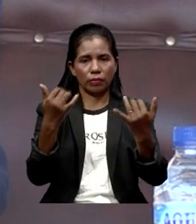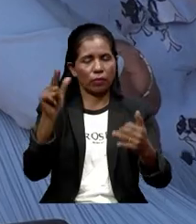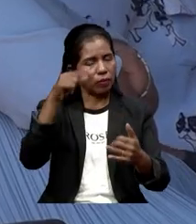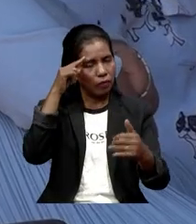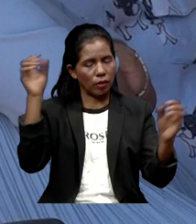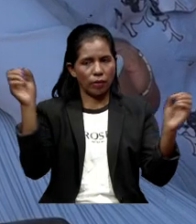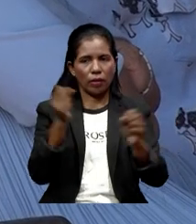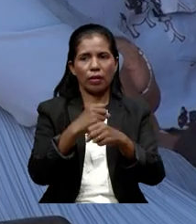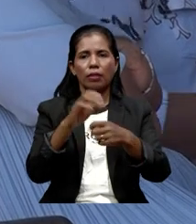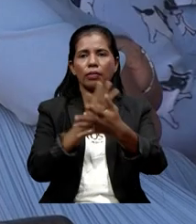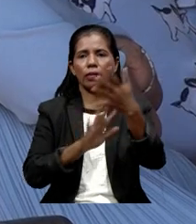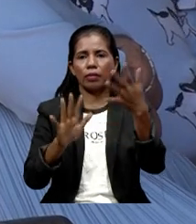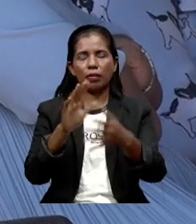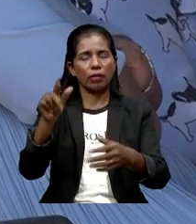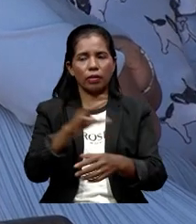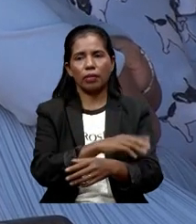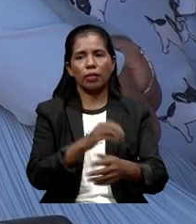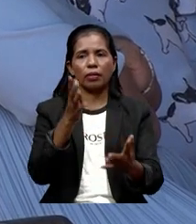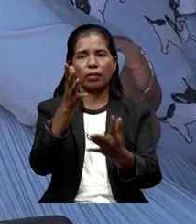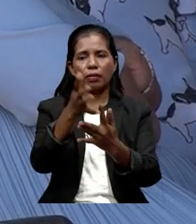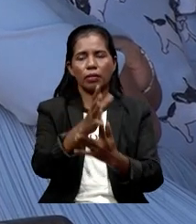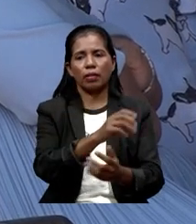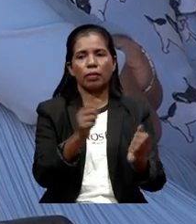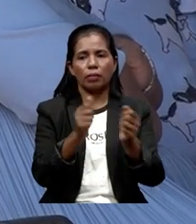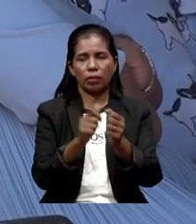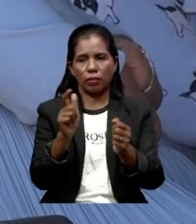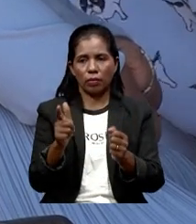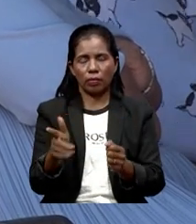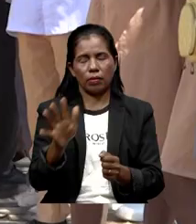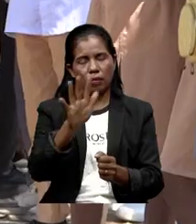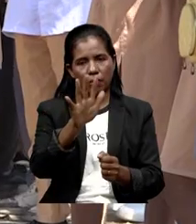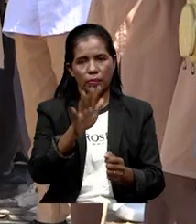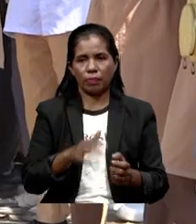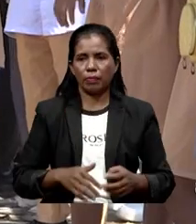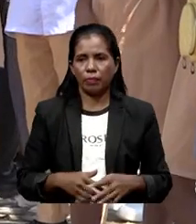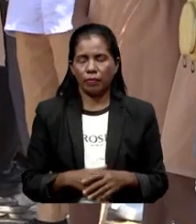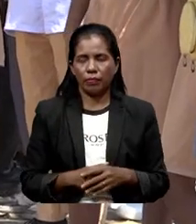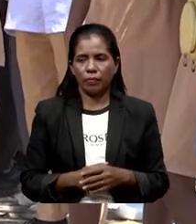Halo celebração, mas que Loron refere, tamo ona badala Ronulo Ressun Lima. Lamberto da Silva, Ziamen.